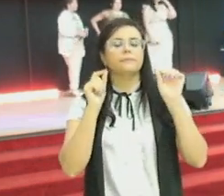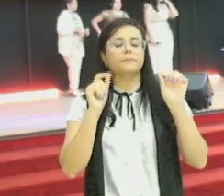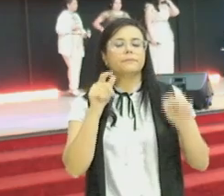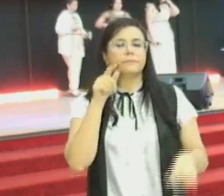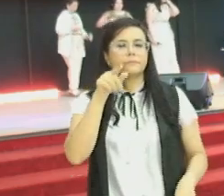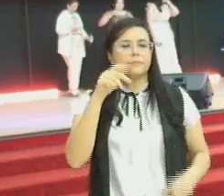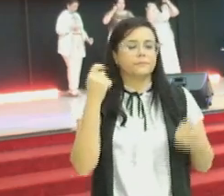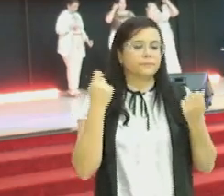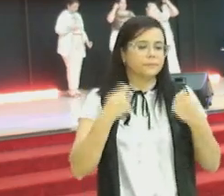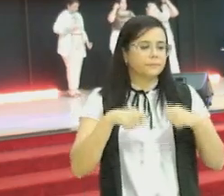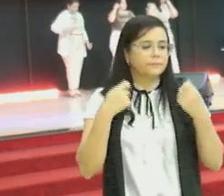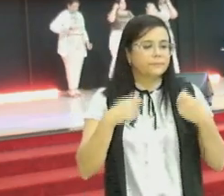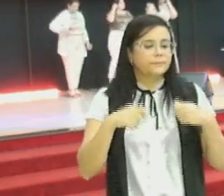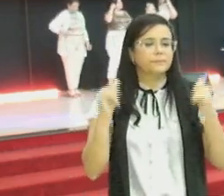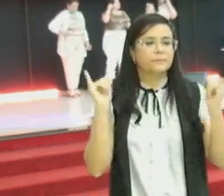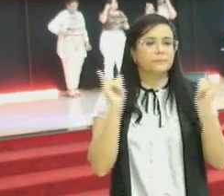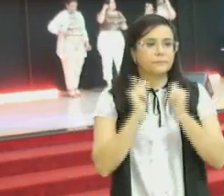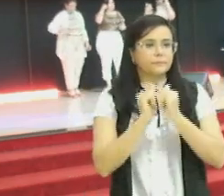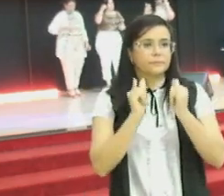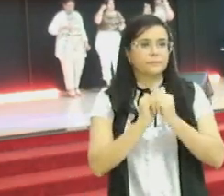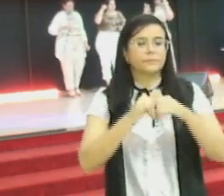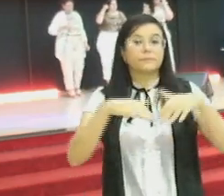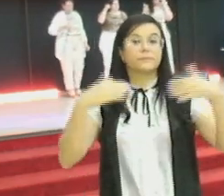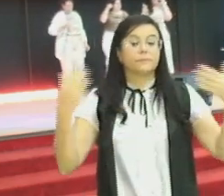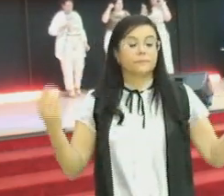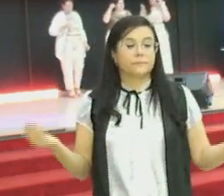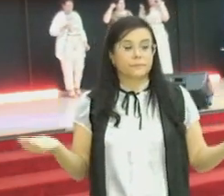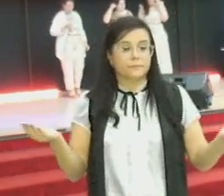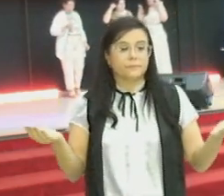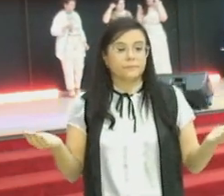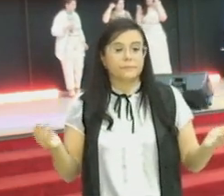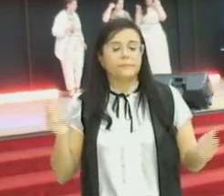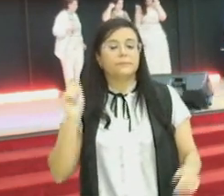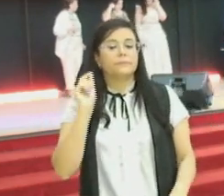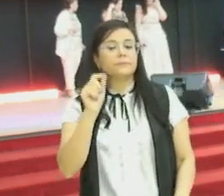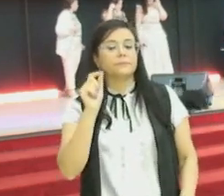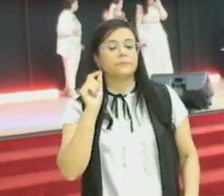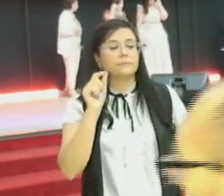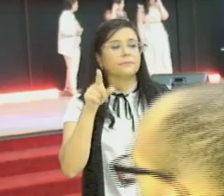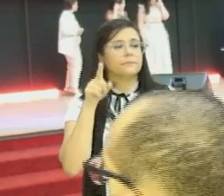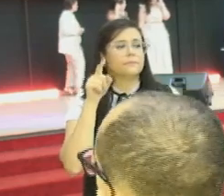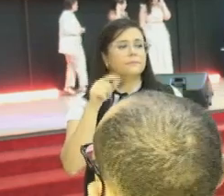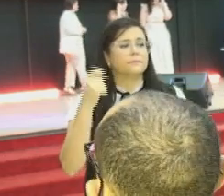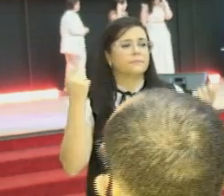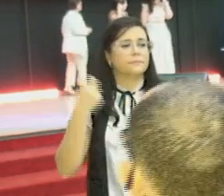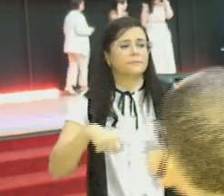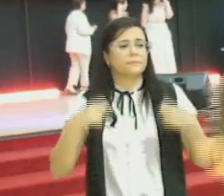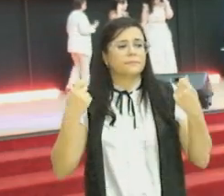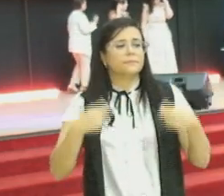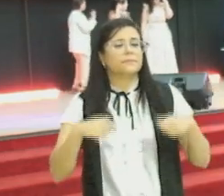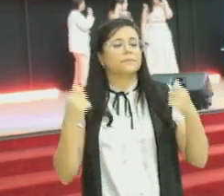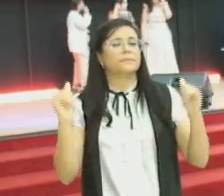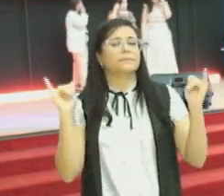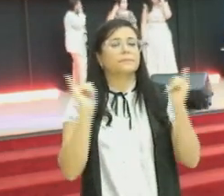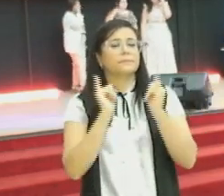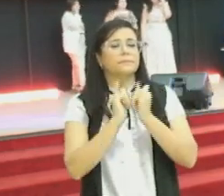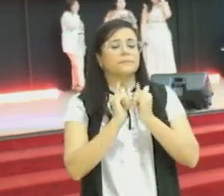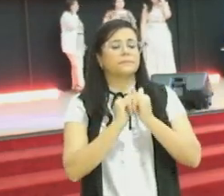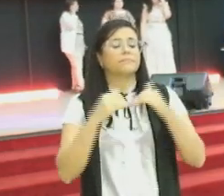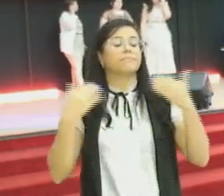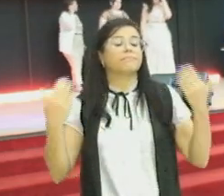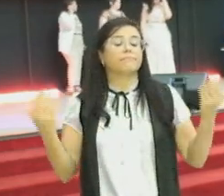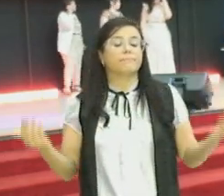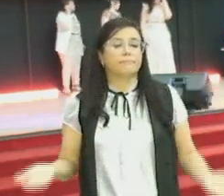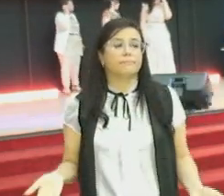precisa perdoar? Quem você precisa